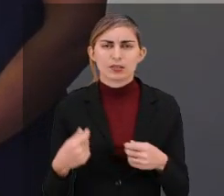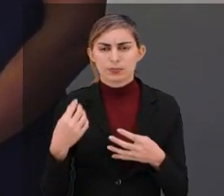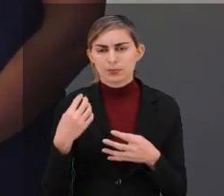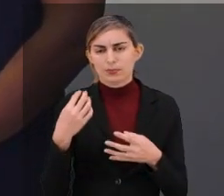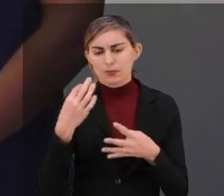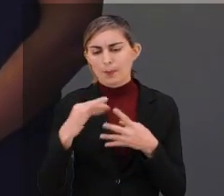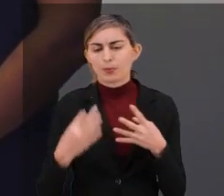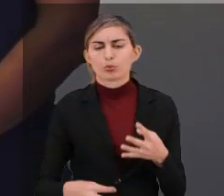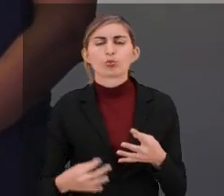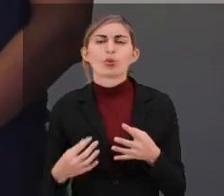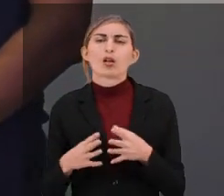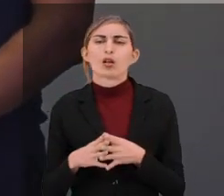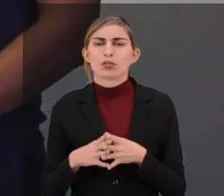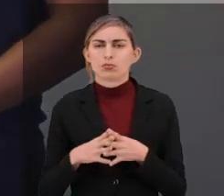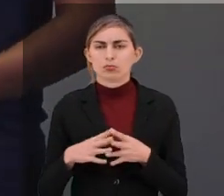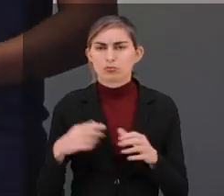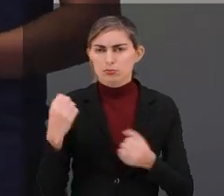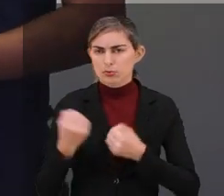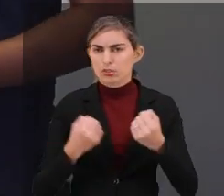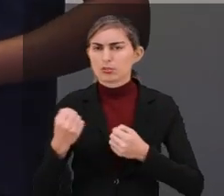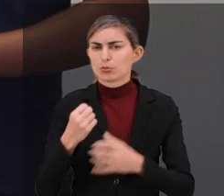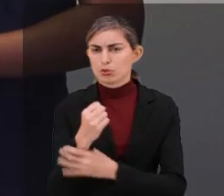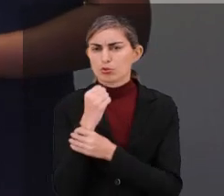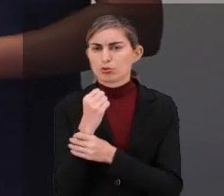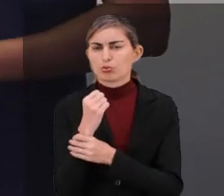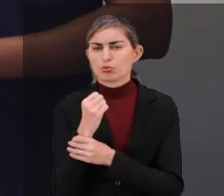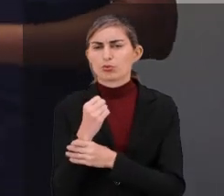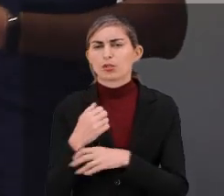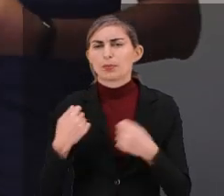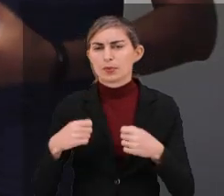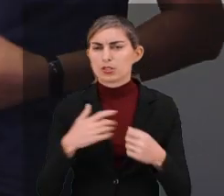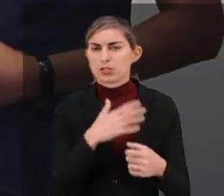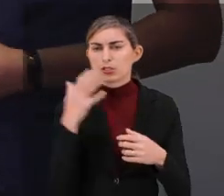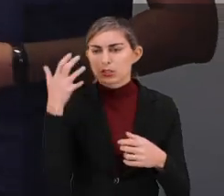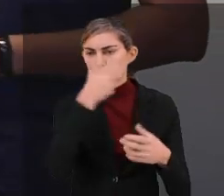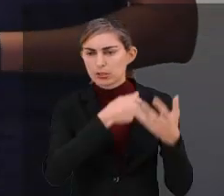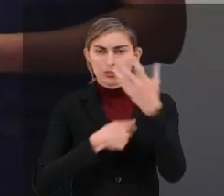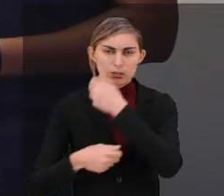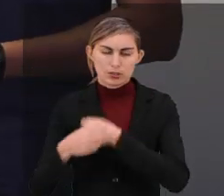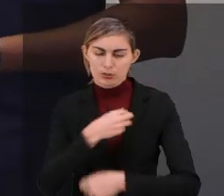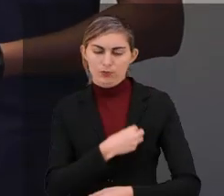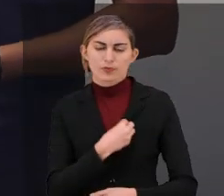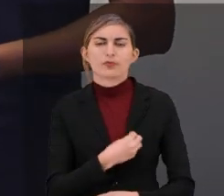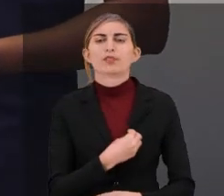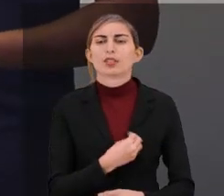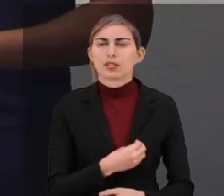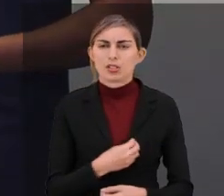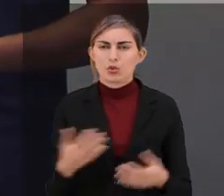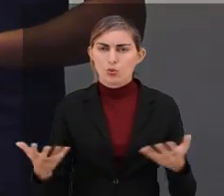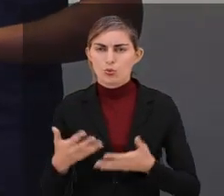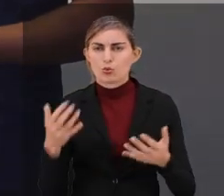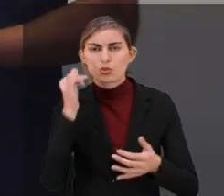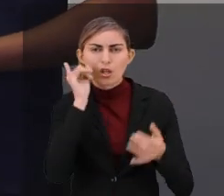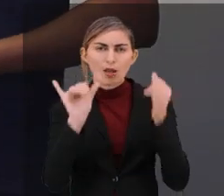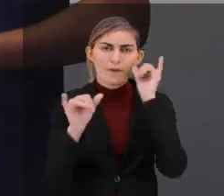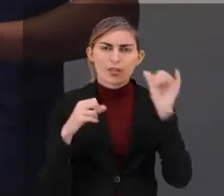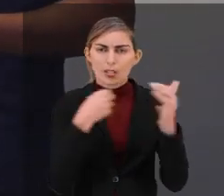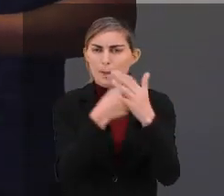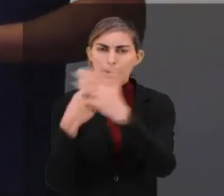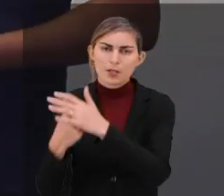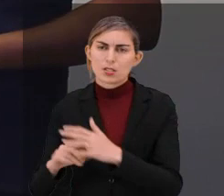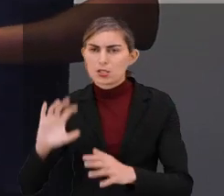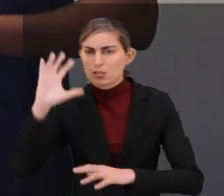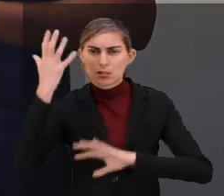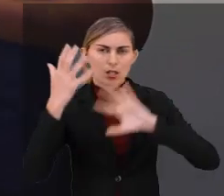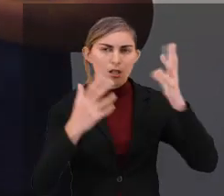pontuar um transporte seguro? Cara, primeiro que o transporte seguro, ele salva vidas, né? O transporte seguro, hoje, ele evita acidentes, ele